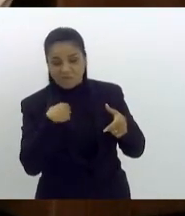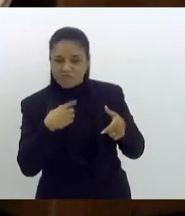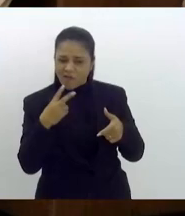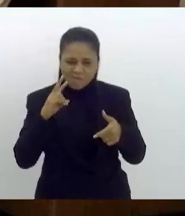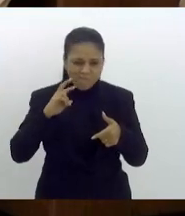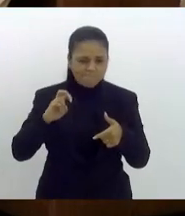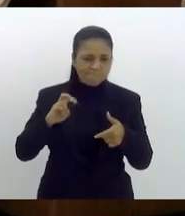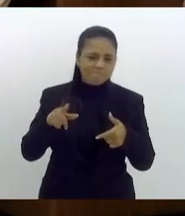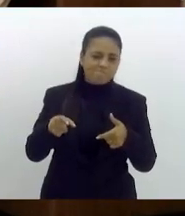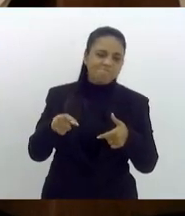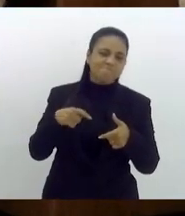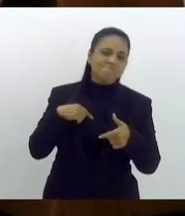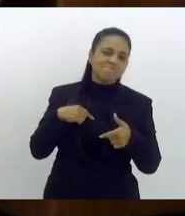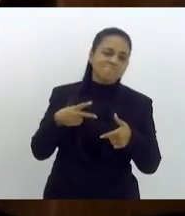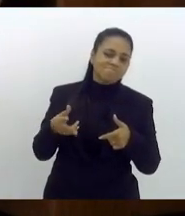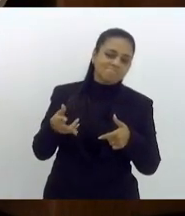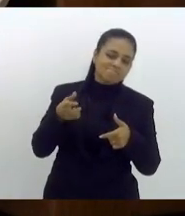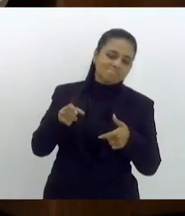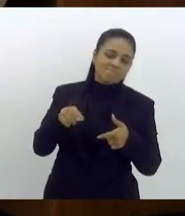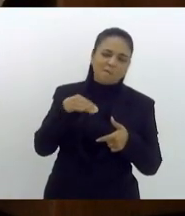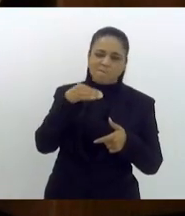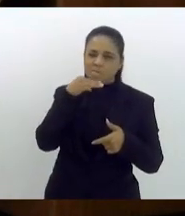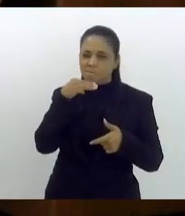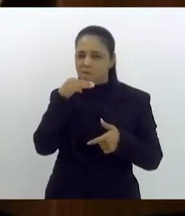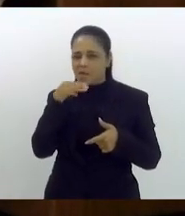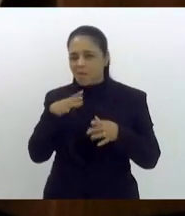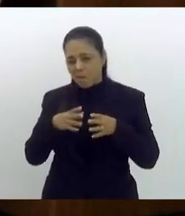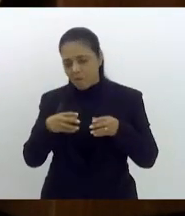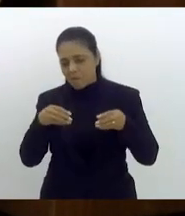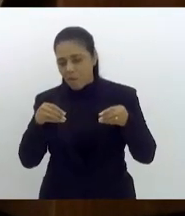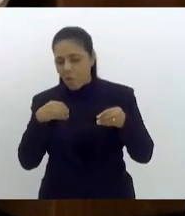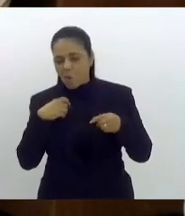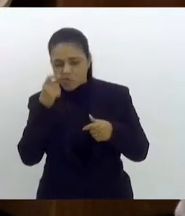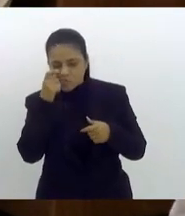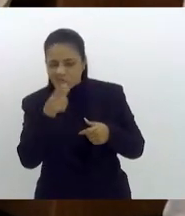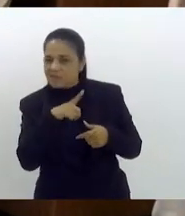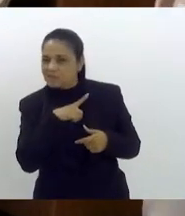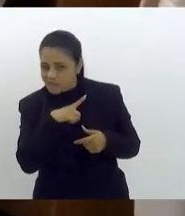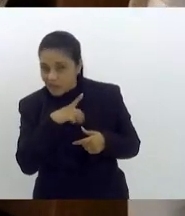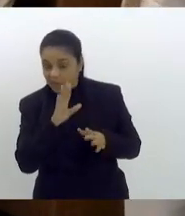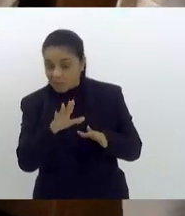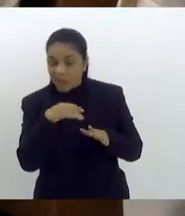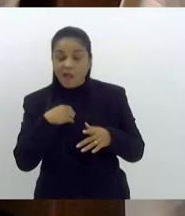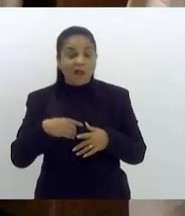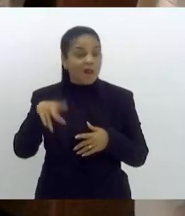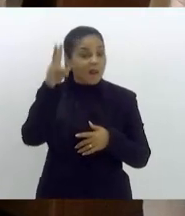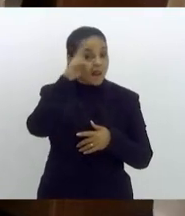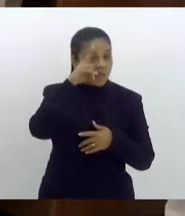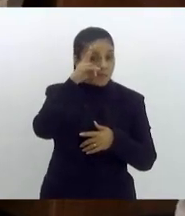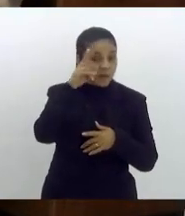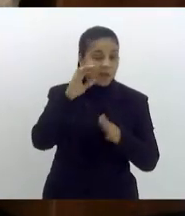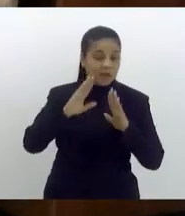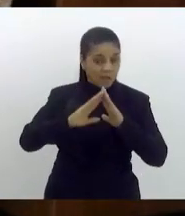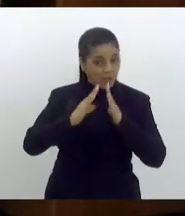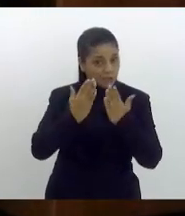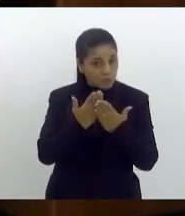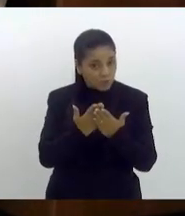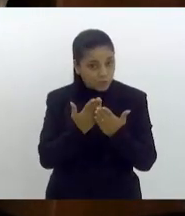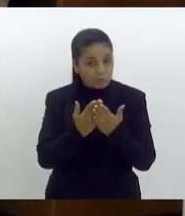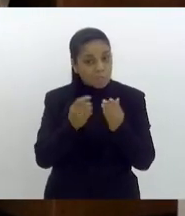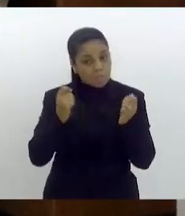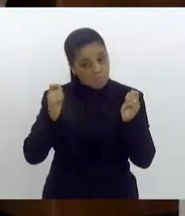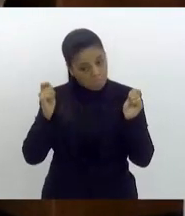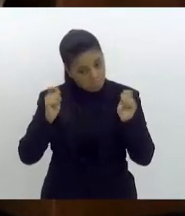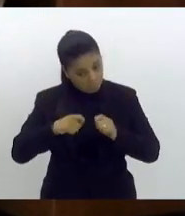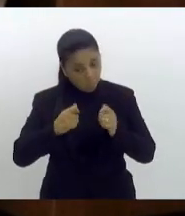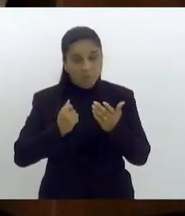seguramente nessa saudável manga no Mamão talvez Lembrando que as escolas podem comprar